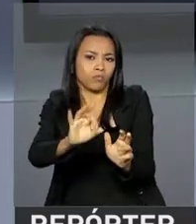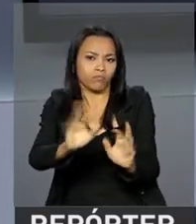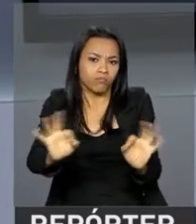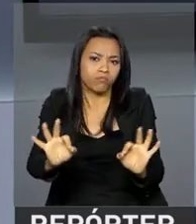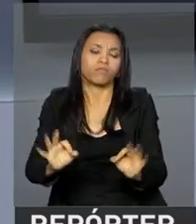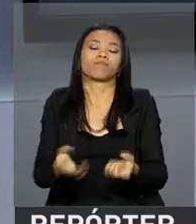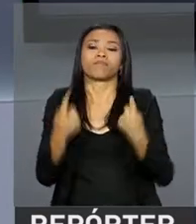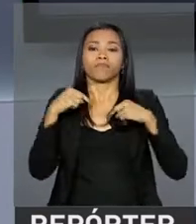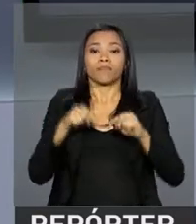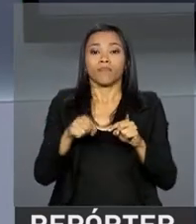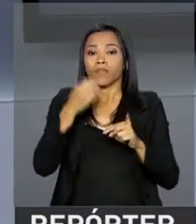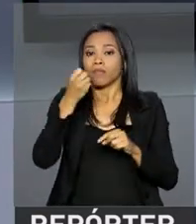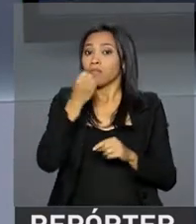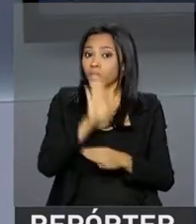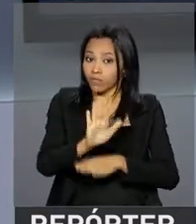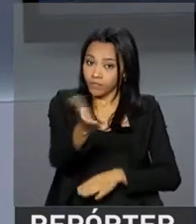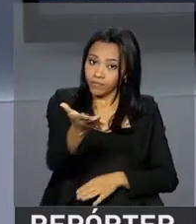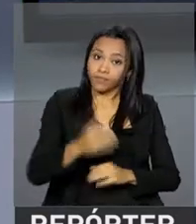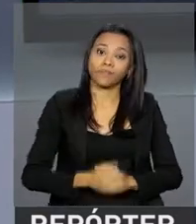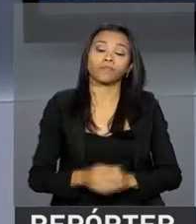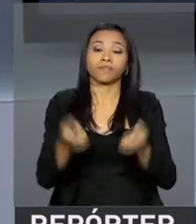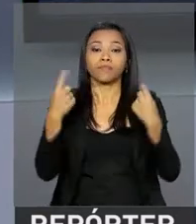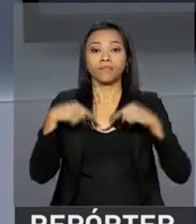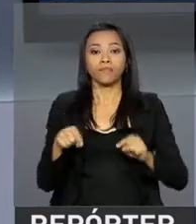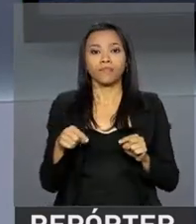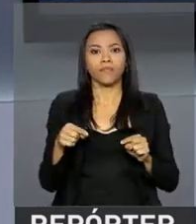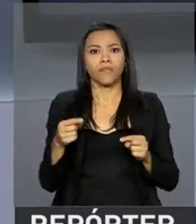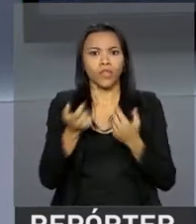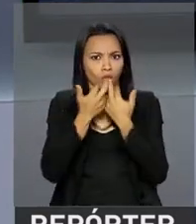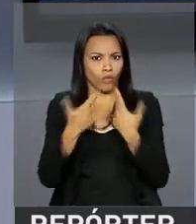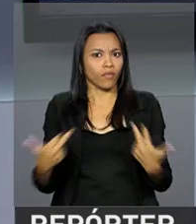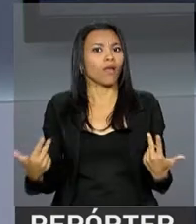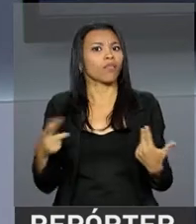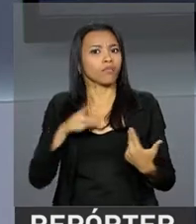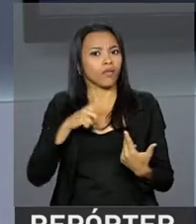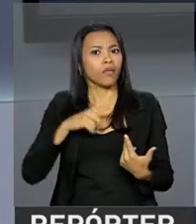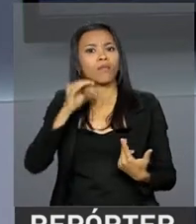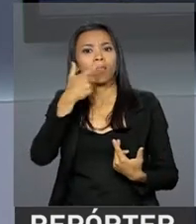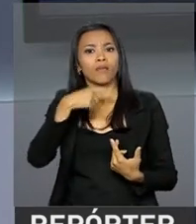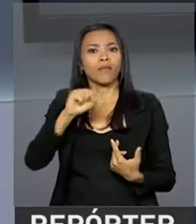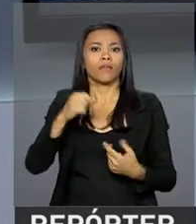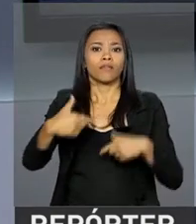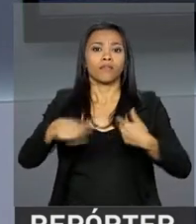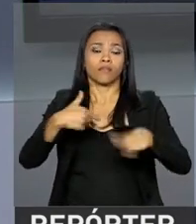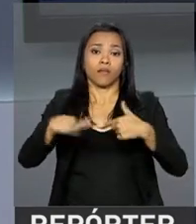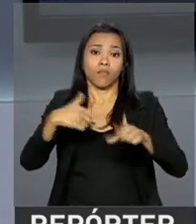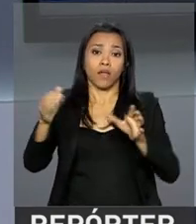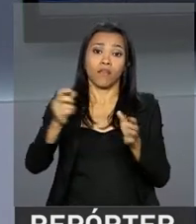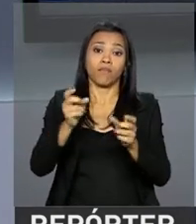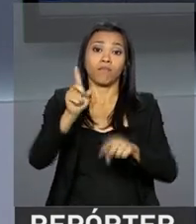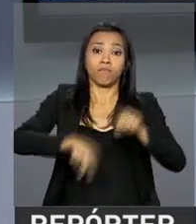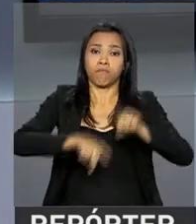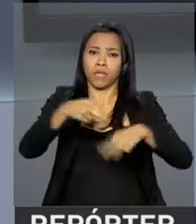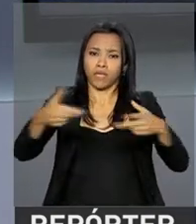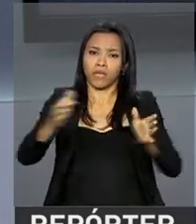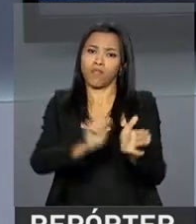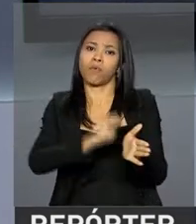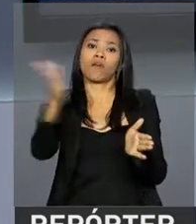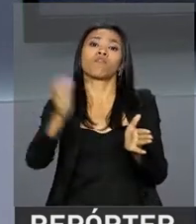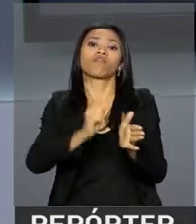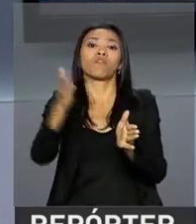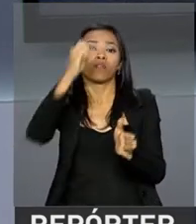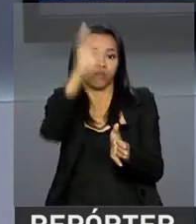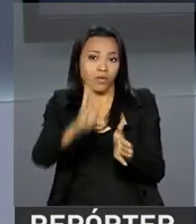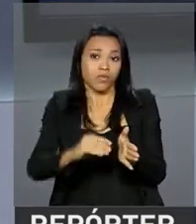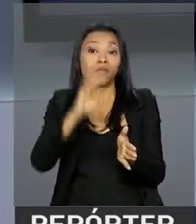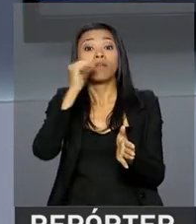Uma boa tarde para você. Olha, e tem novidade para os exportadores brasileiros. Quem tem os detalhes ao vivo para a